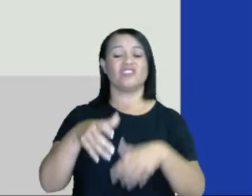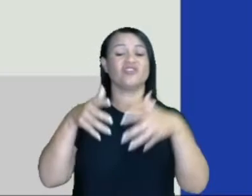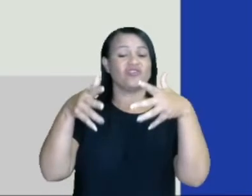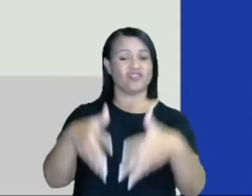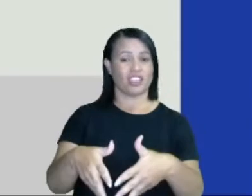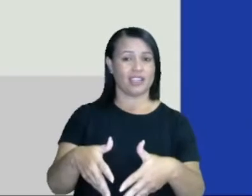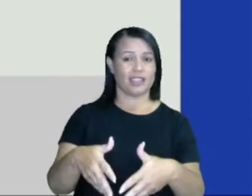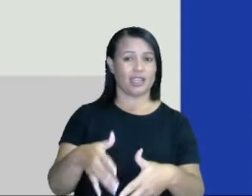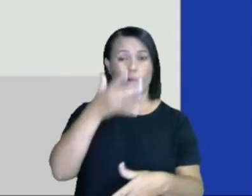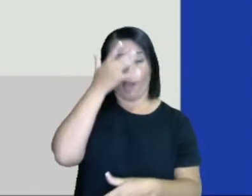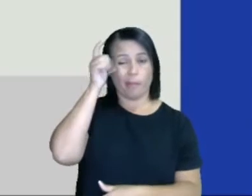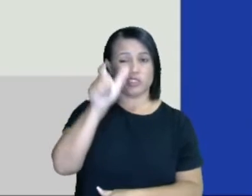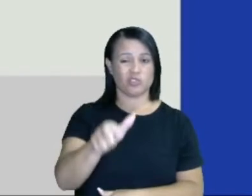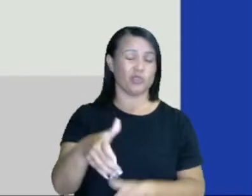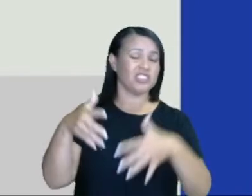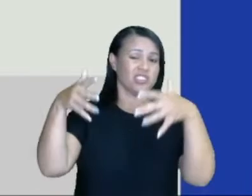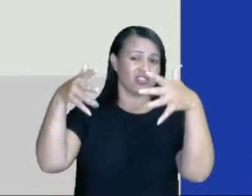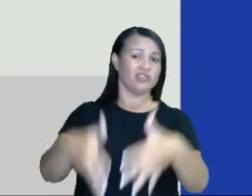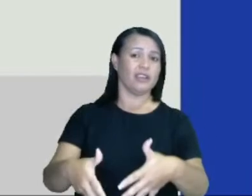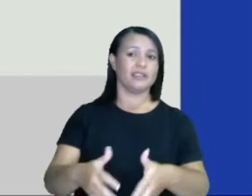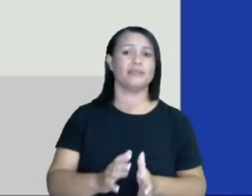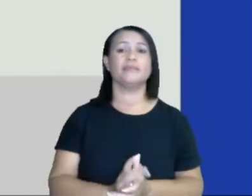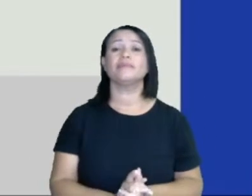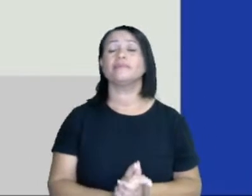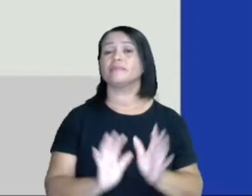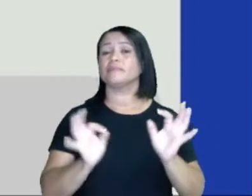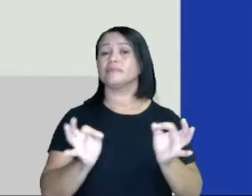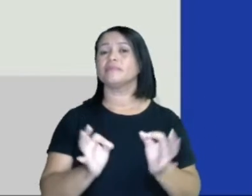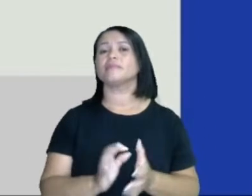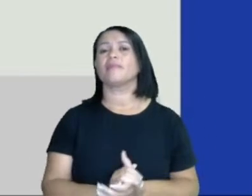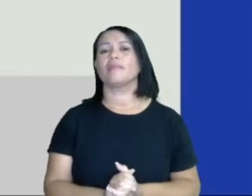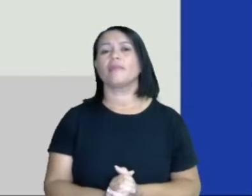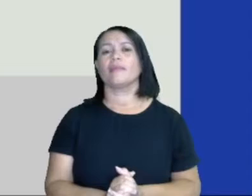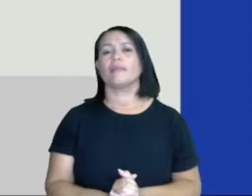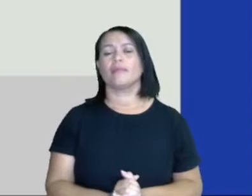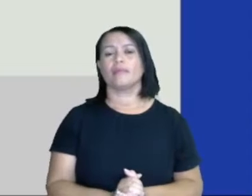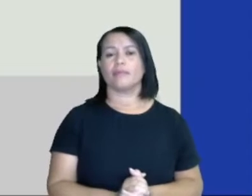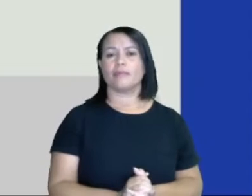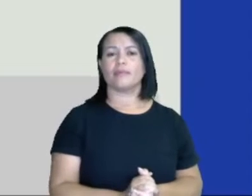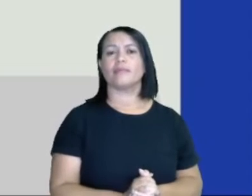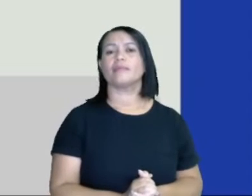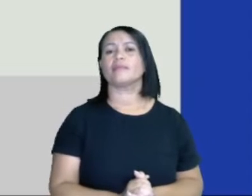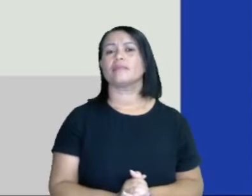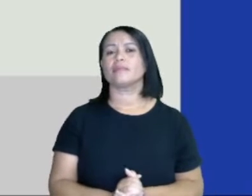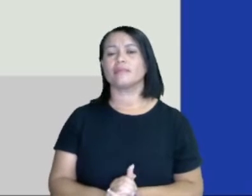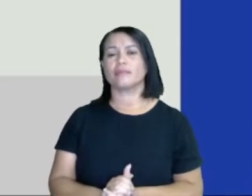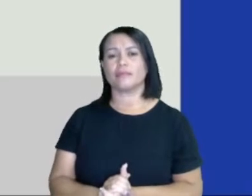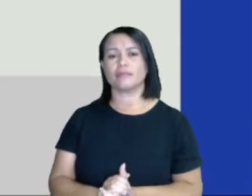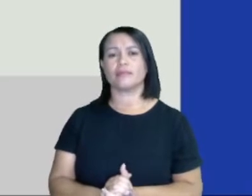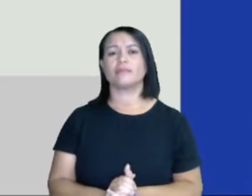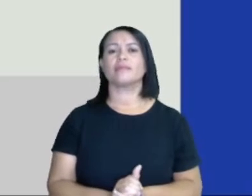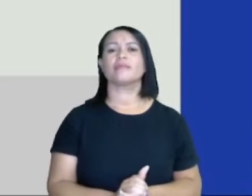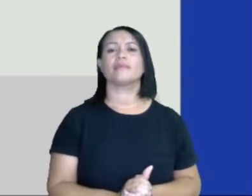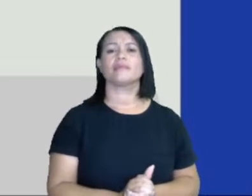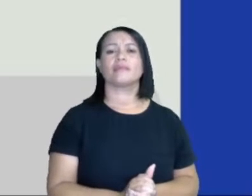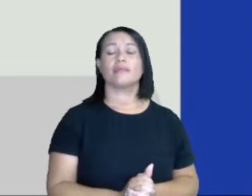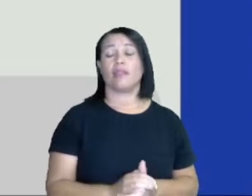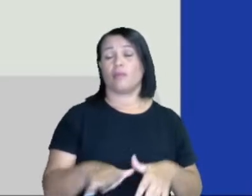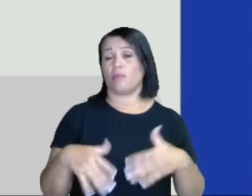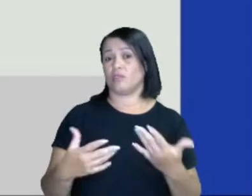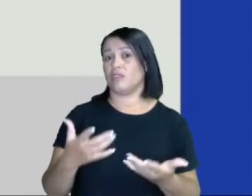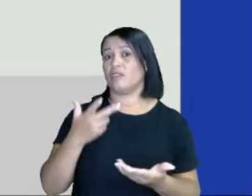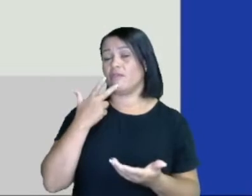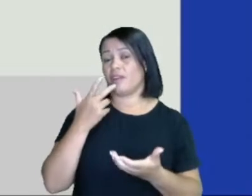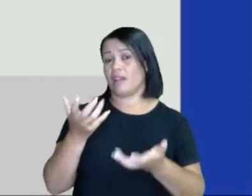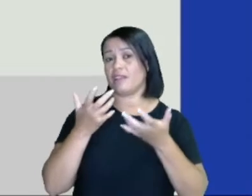muito aburrido, é muito chato, certo? Ou me pone nerviosa ou nervioso, quando a gente